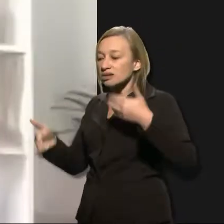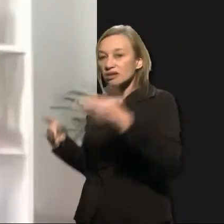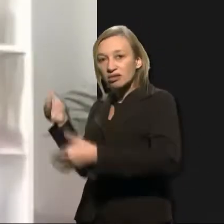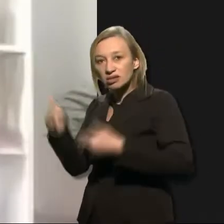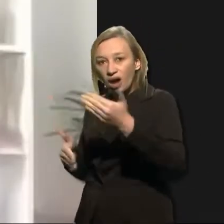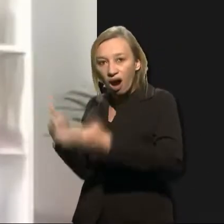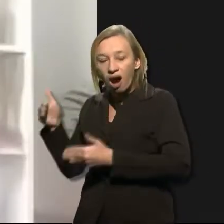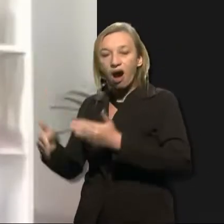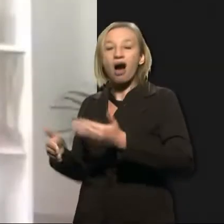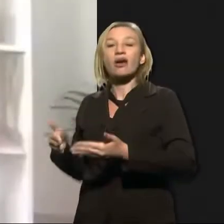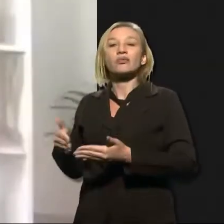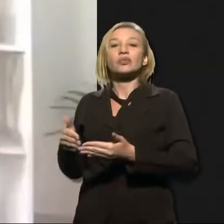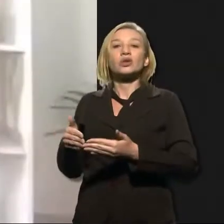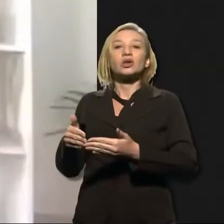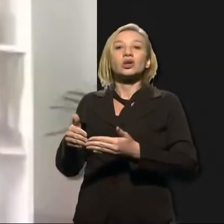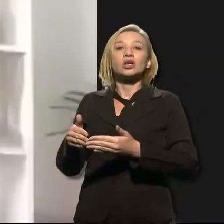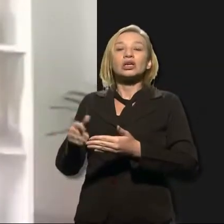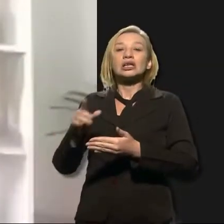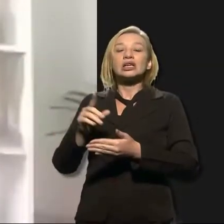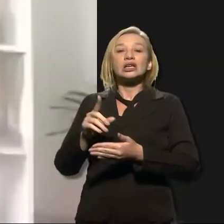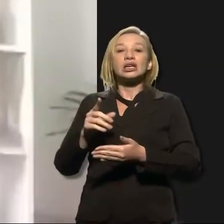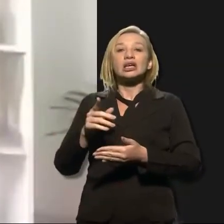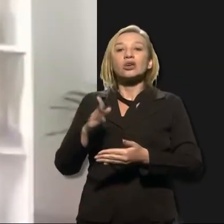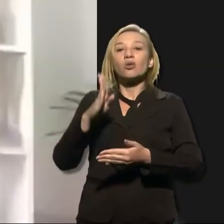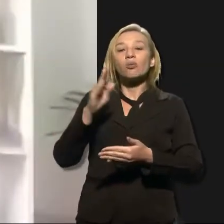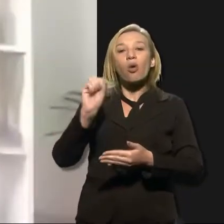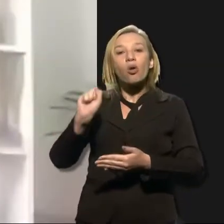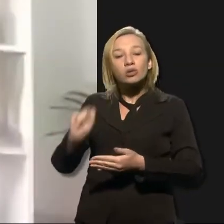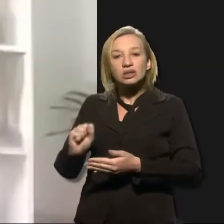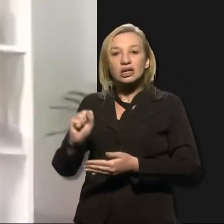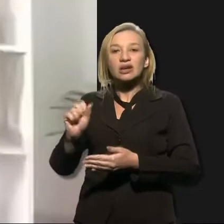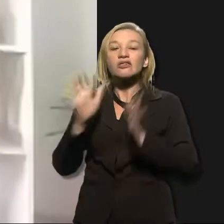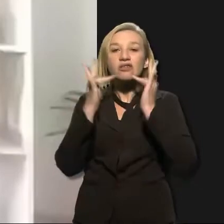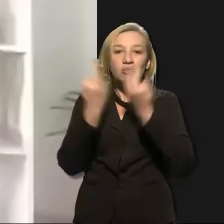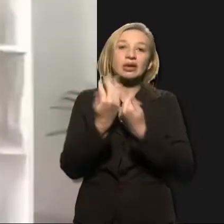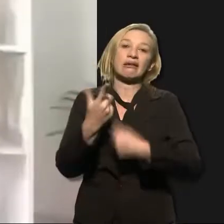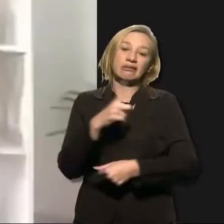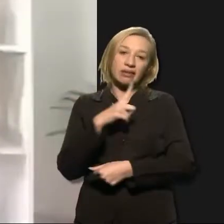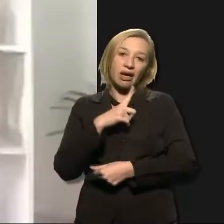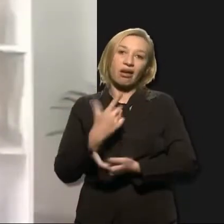para acessar aquilo que nem o Bolsa Família